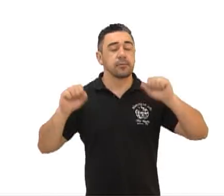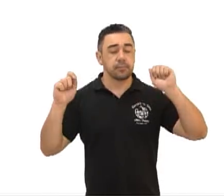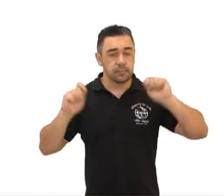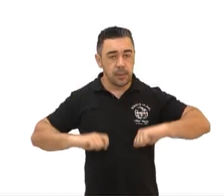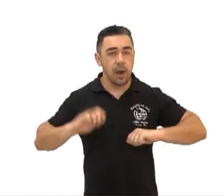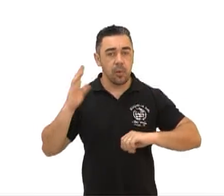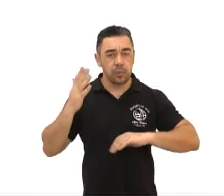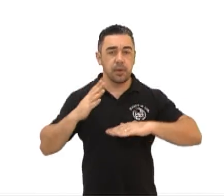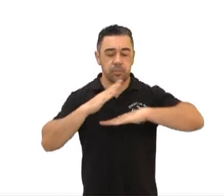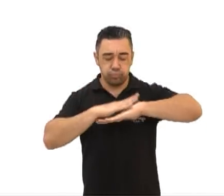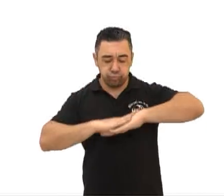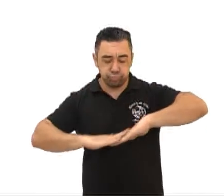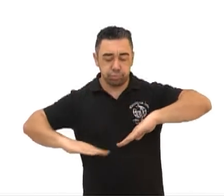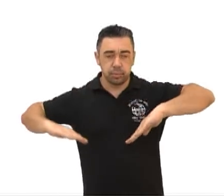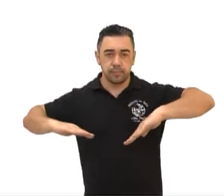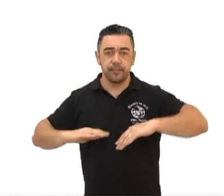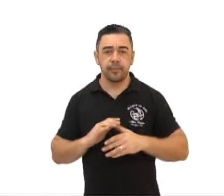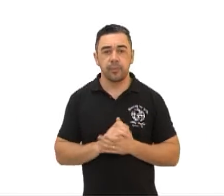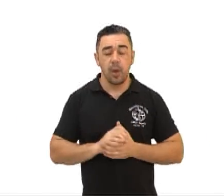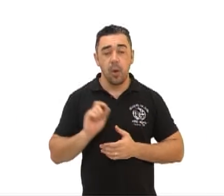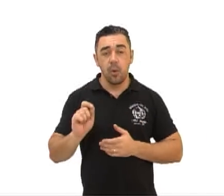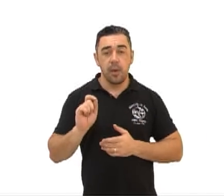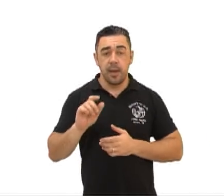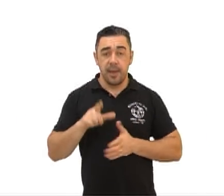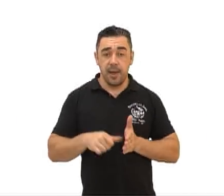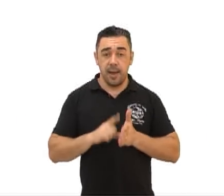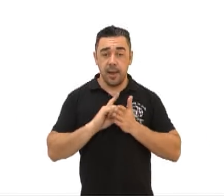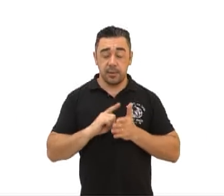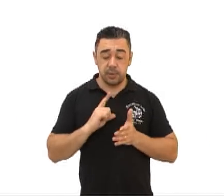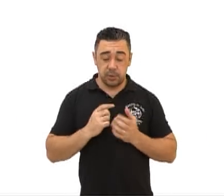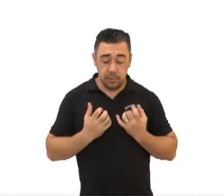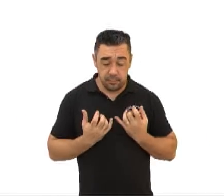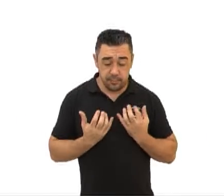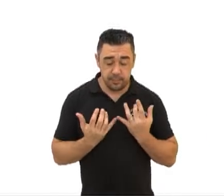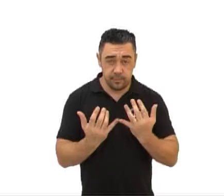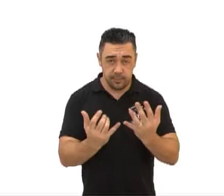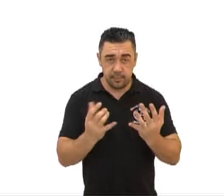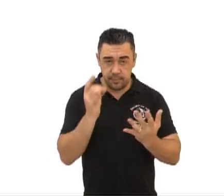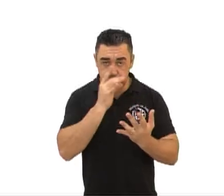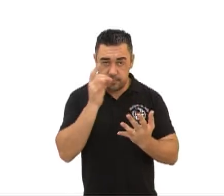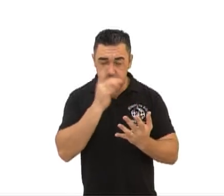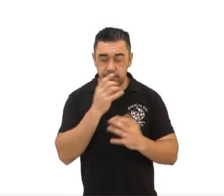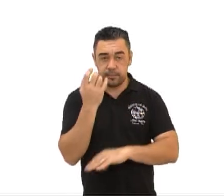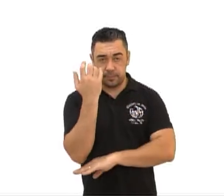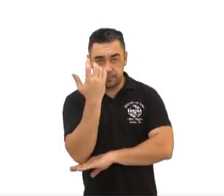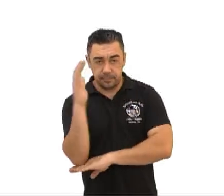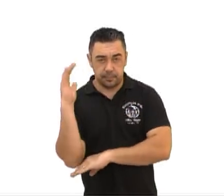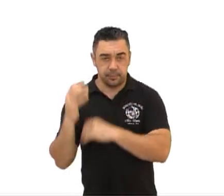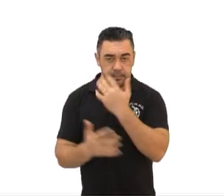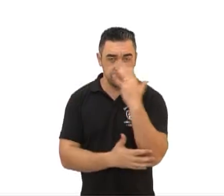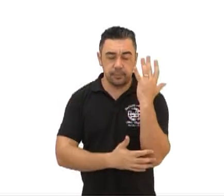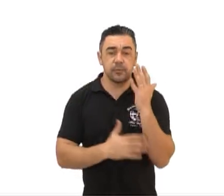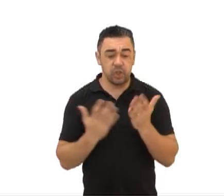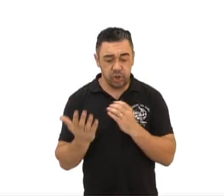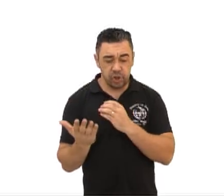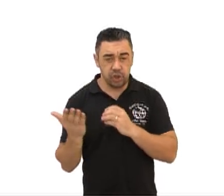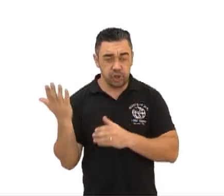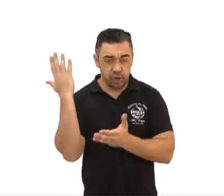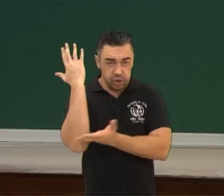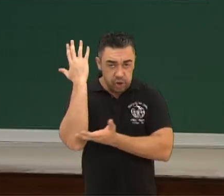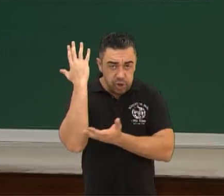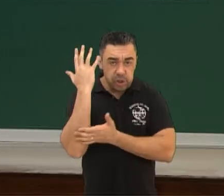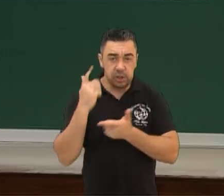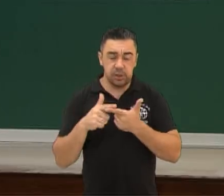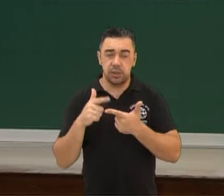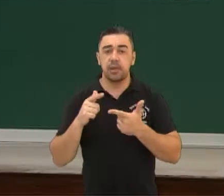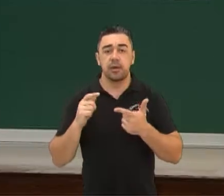A retirada da cobertura vegetal que protege o solo também contribui para o